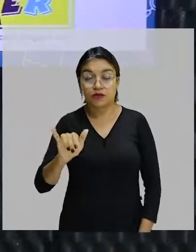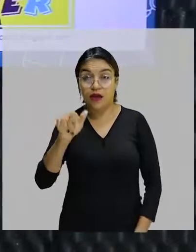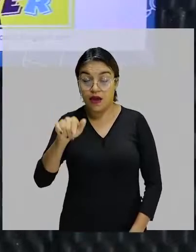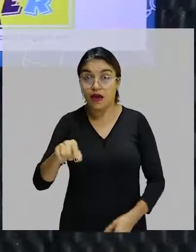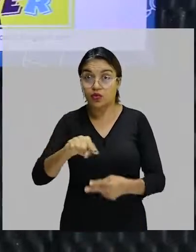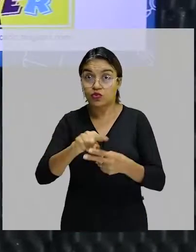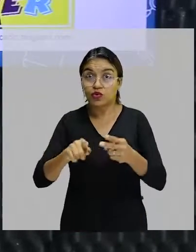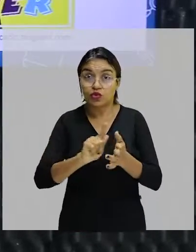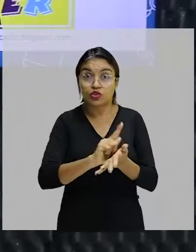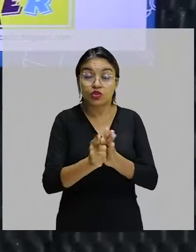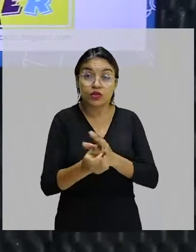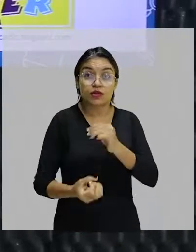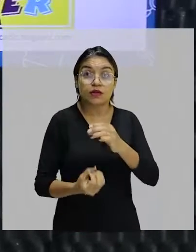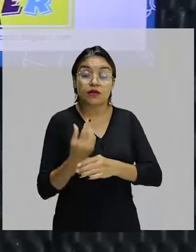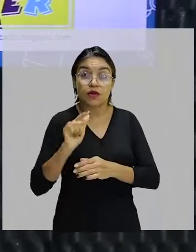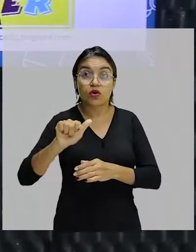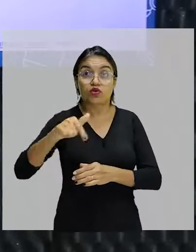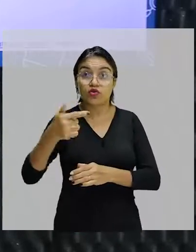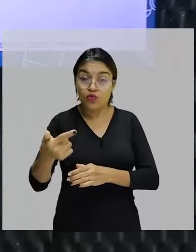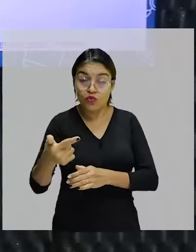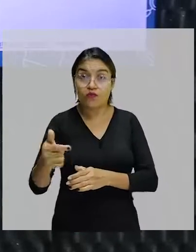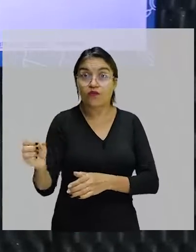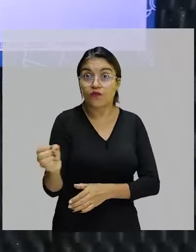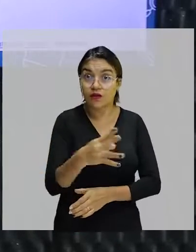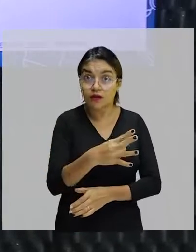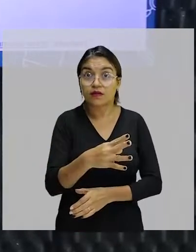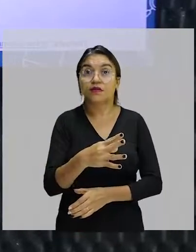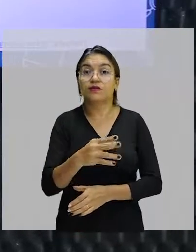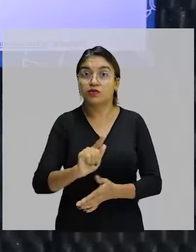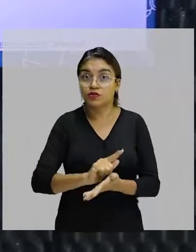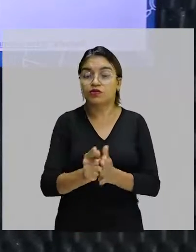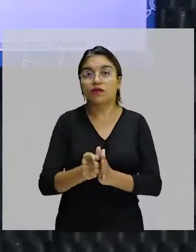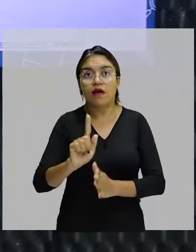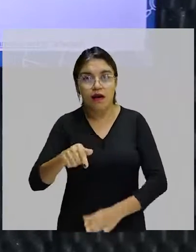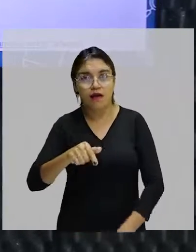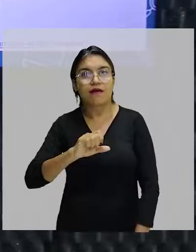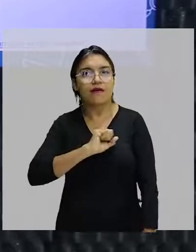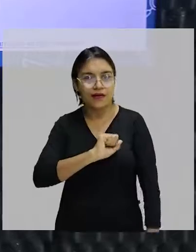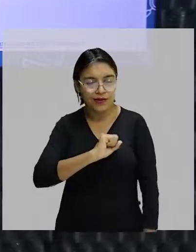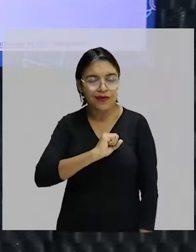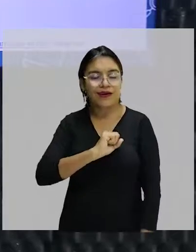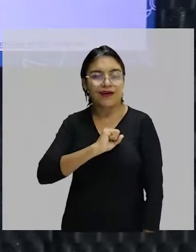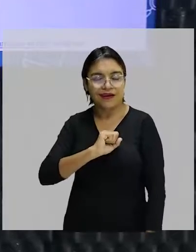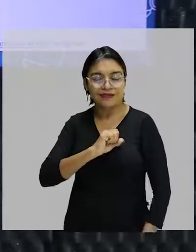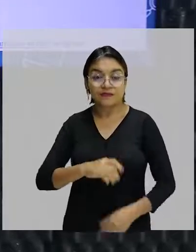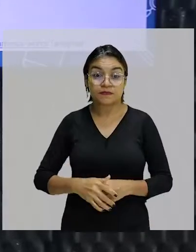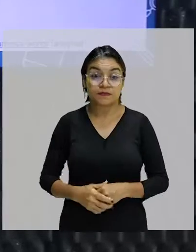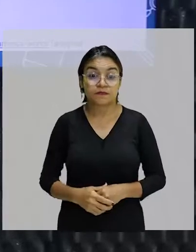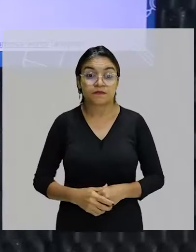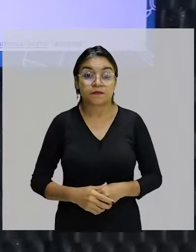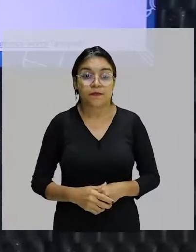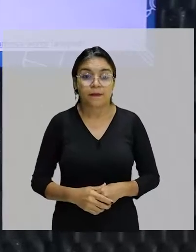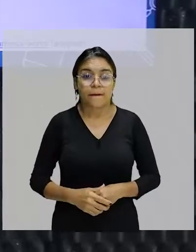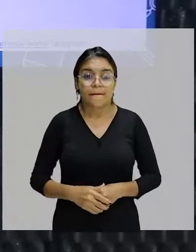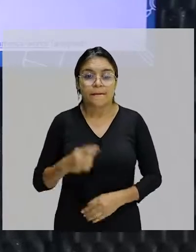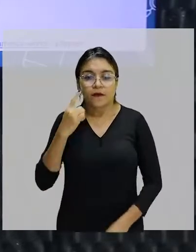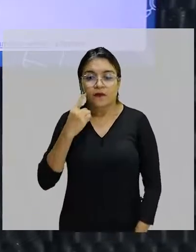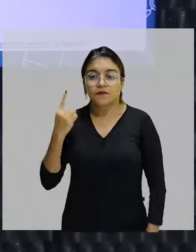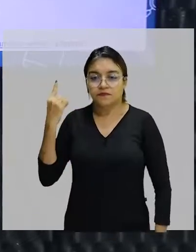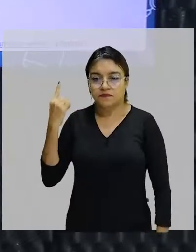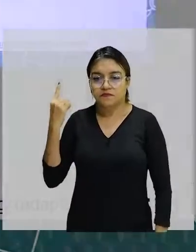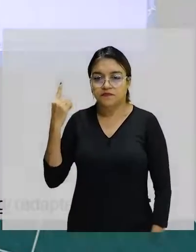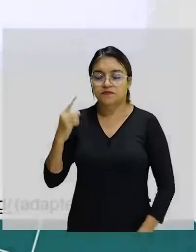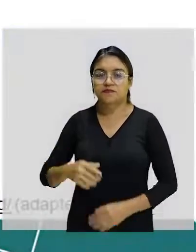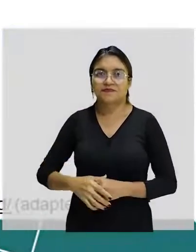a variação de um novo gênero, que é justamente o reggae, o nosso assunto de hoje. Reggae comes from the